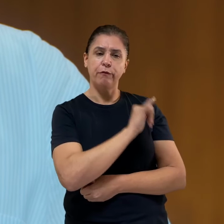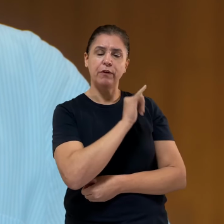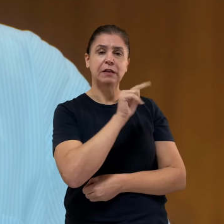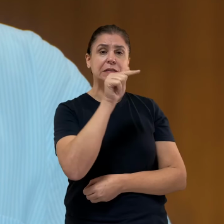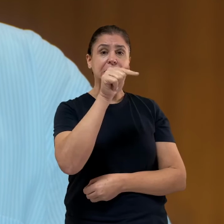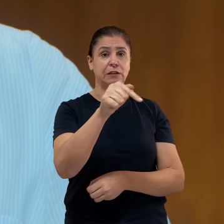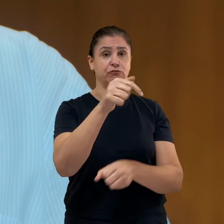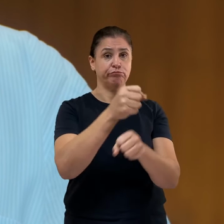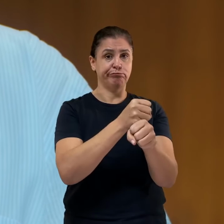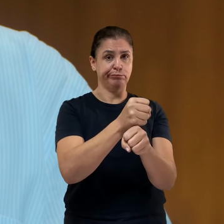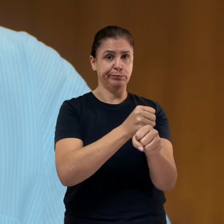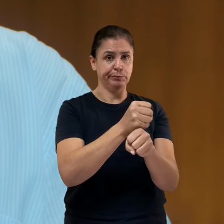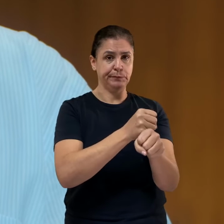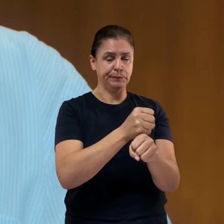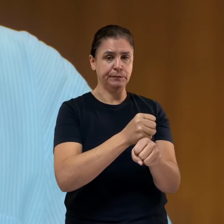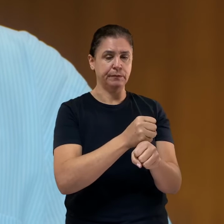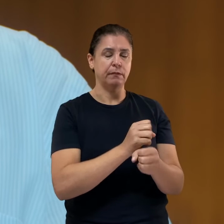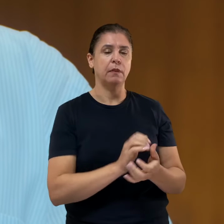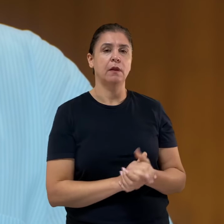ali sete anos.